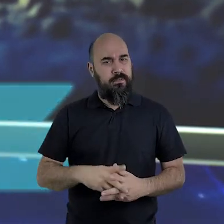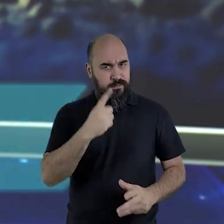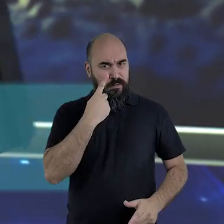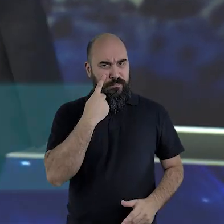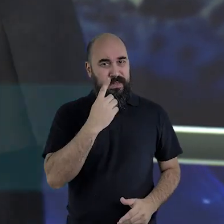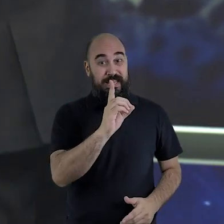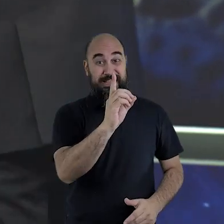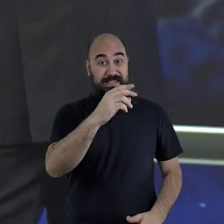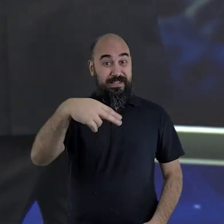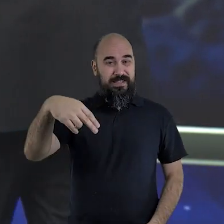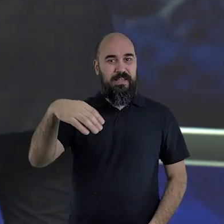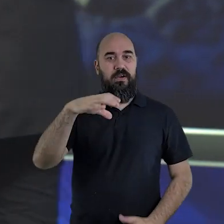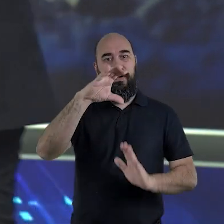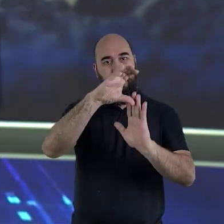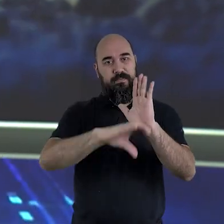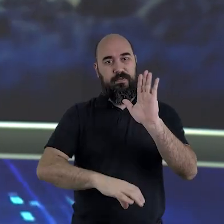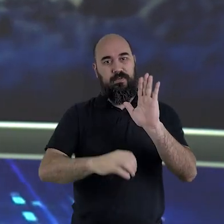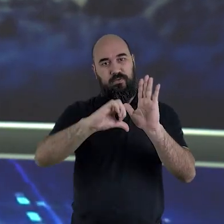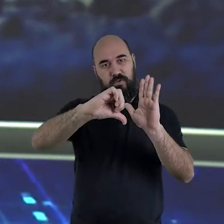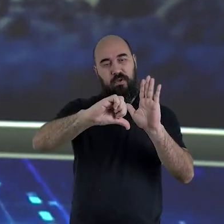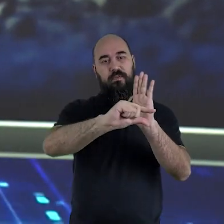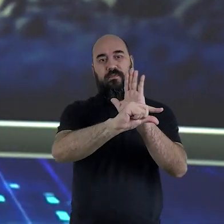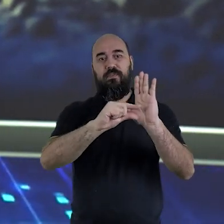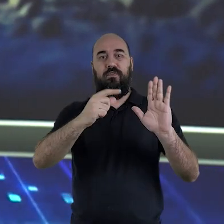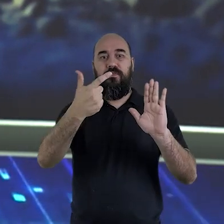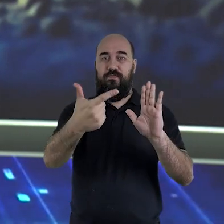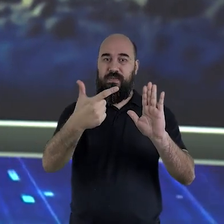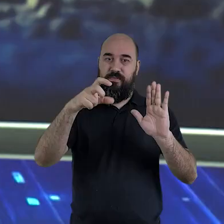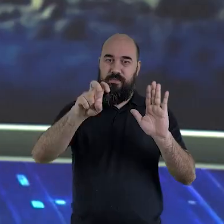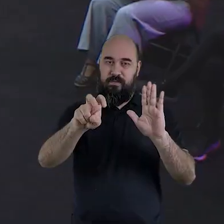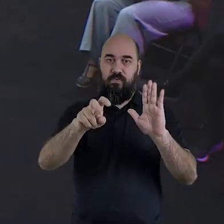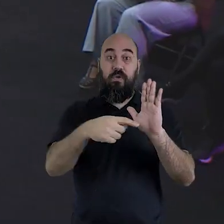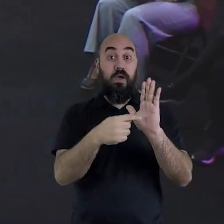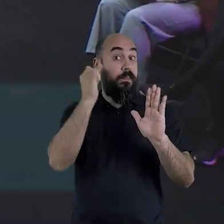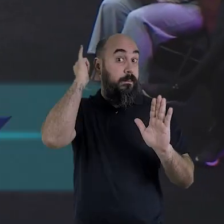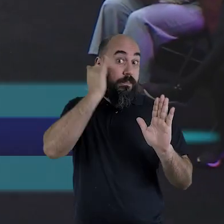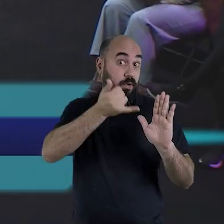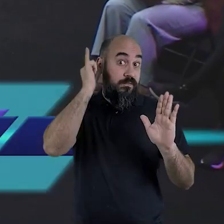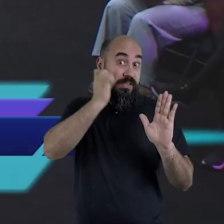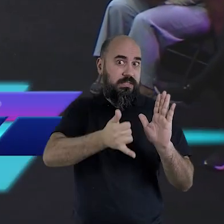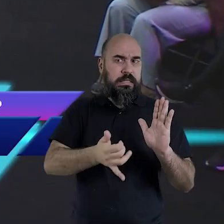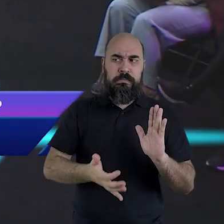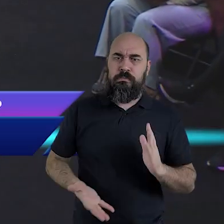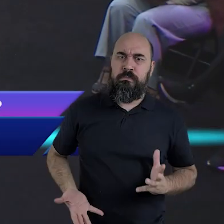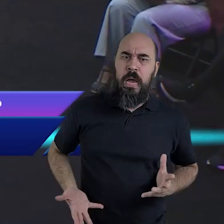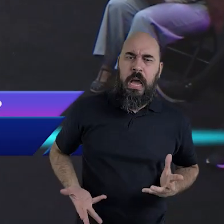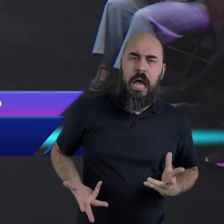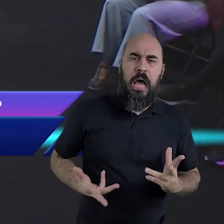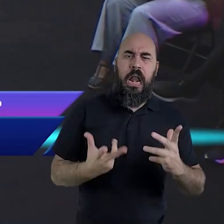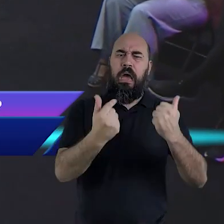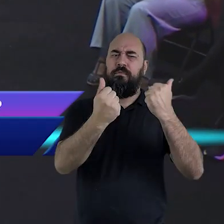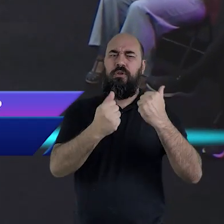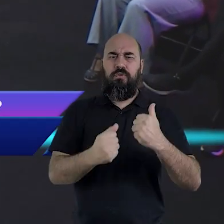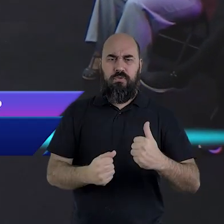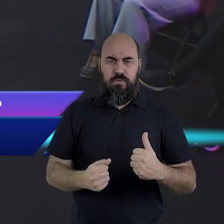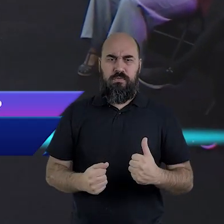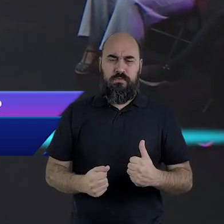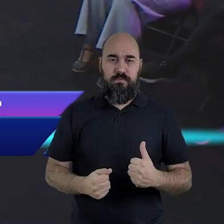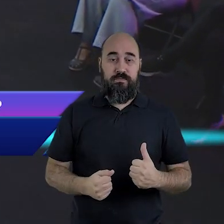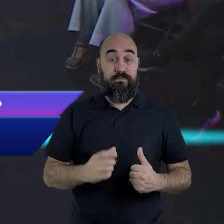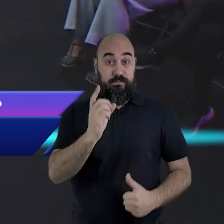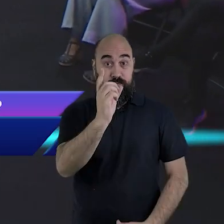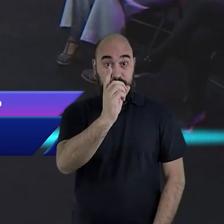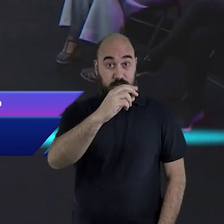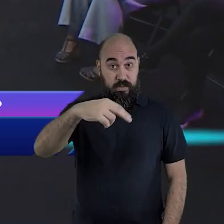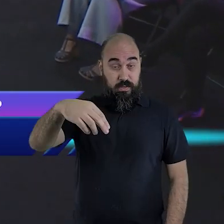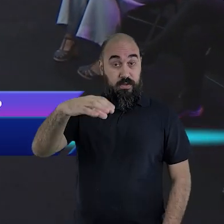isso, vamos ao livro de Daniel, no capítulo 9, versículo 25. Essa é uma das mais lindas profecias da Bíblia.